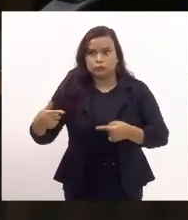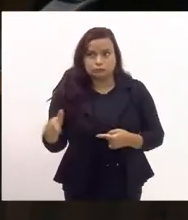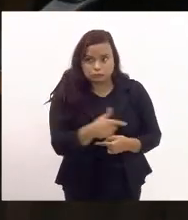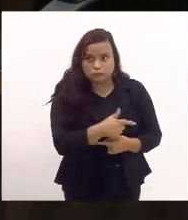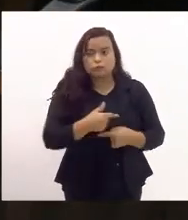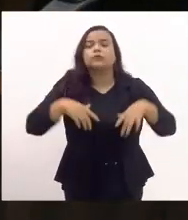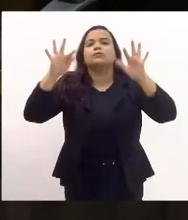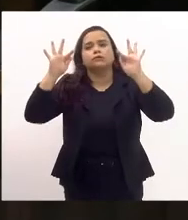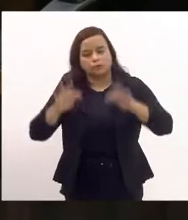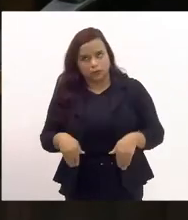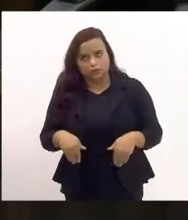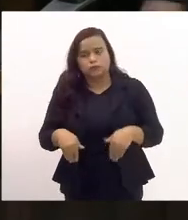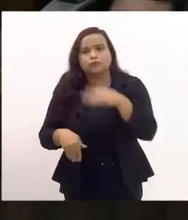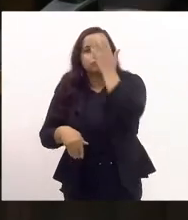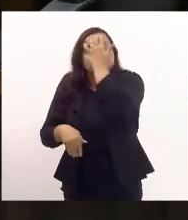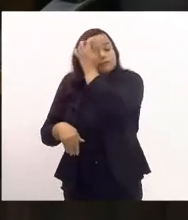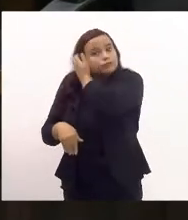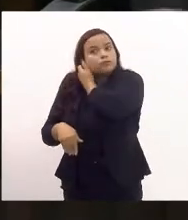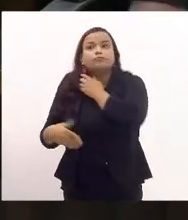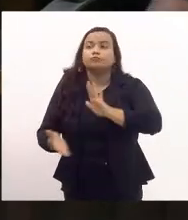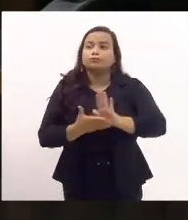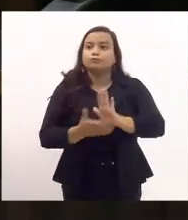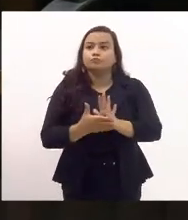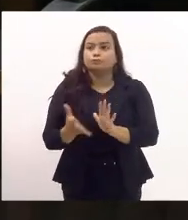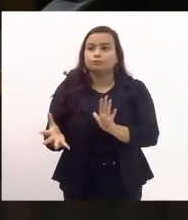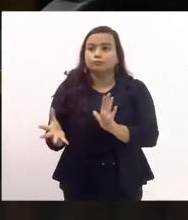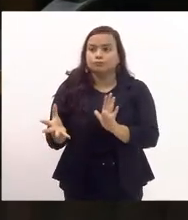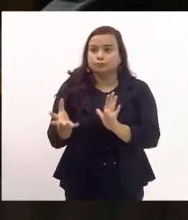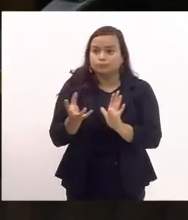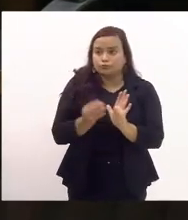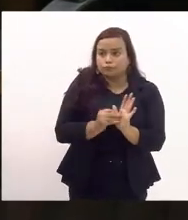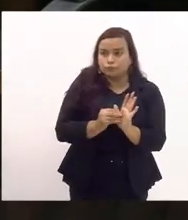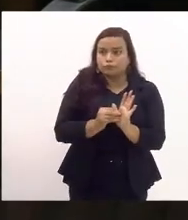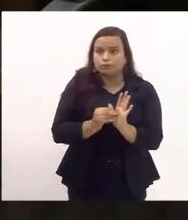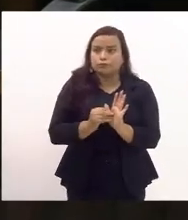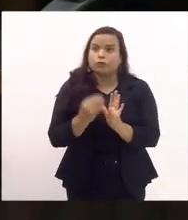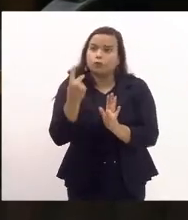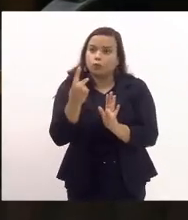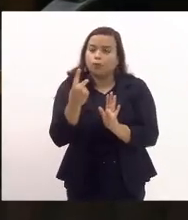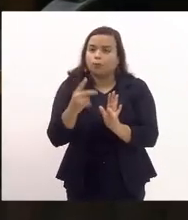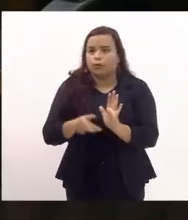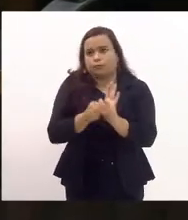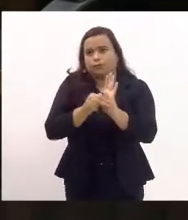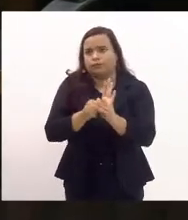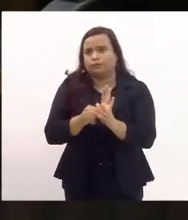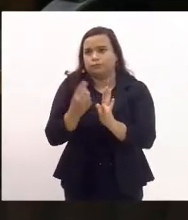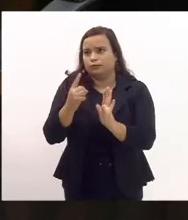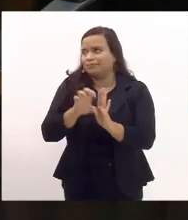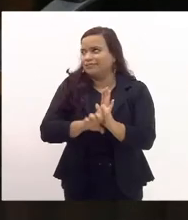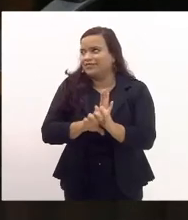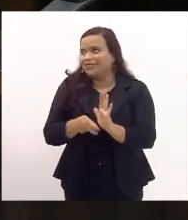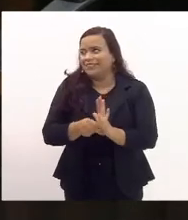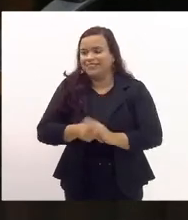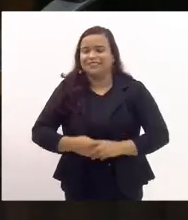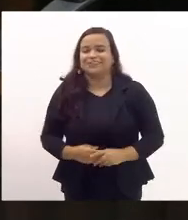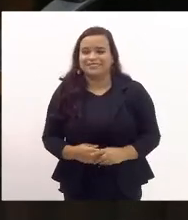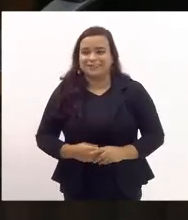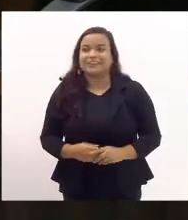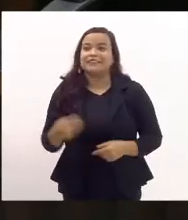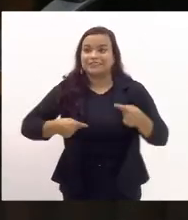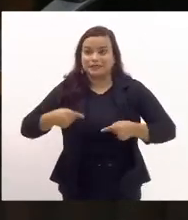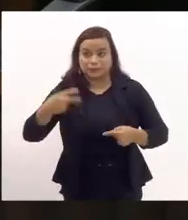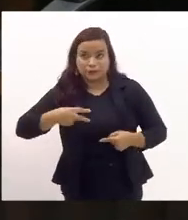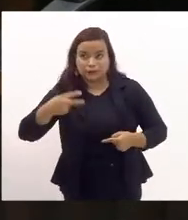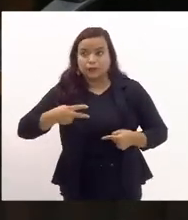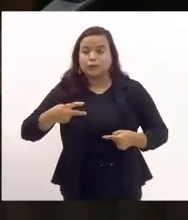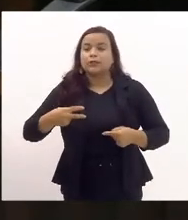Quem Queira discutir encerrada a discussão presente proposta recebeu uma Emenda retorna as comissões em segunda